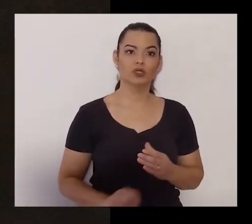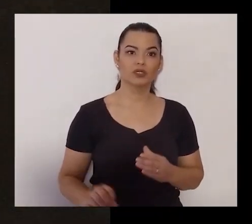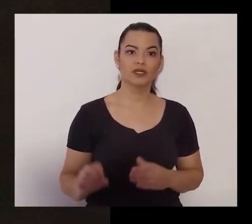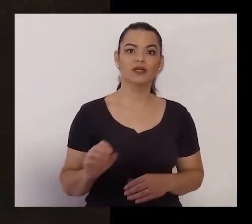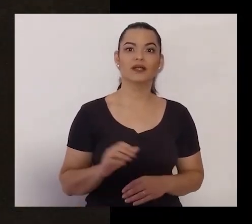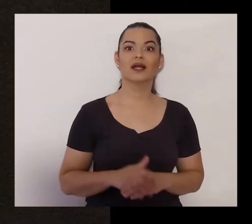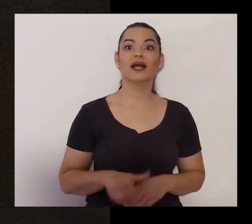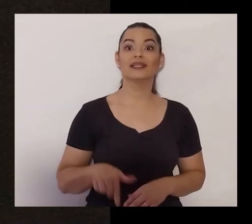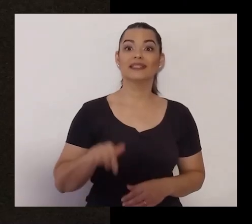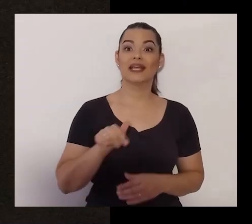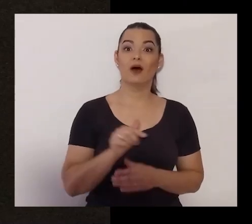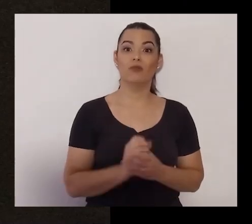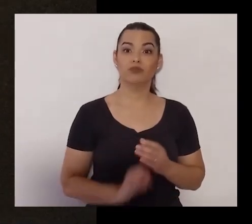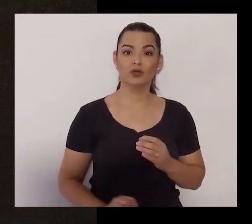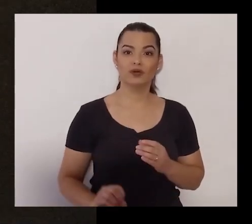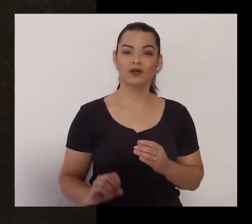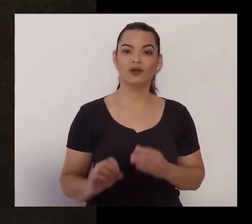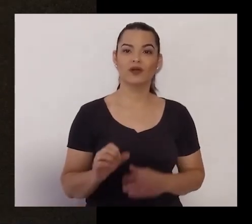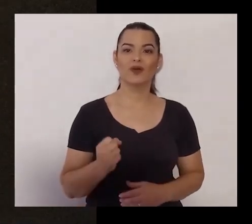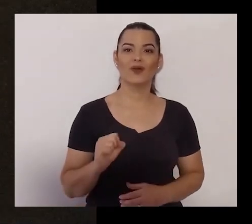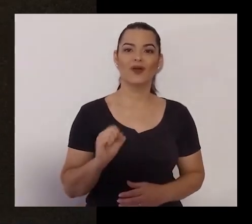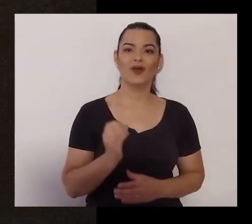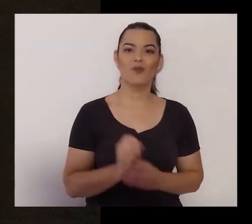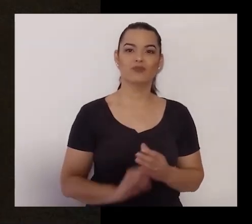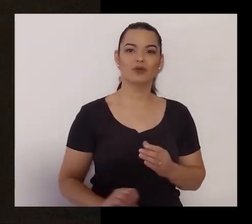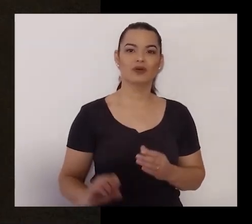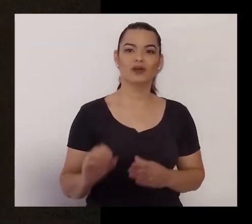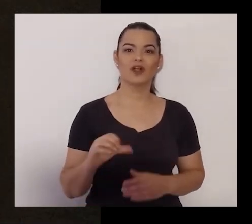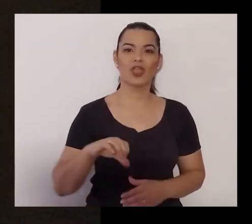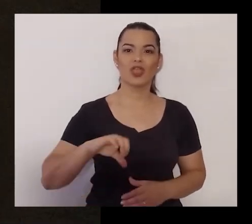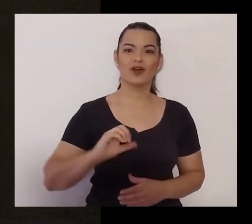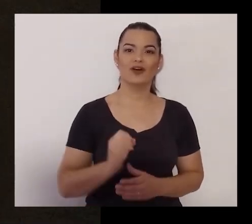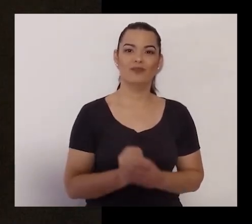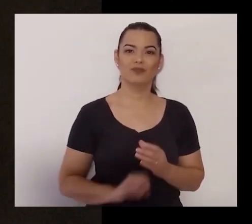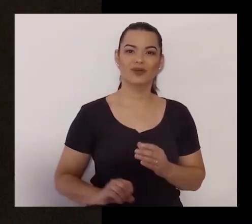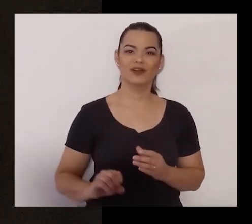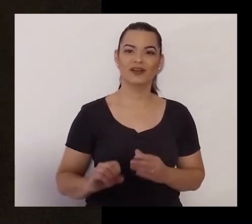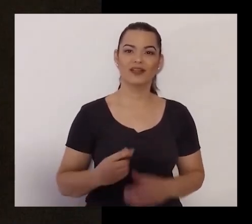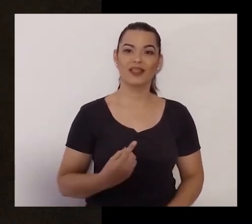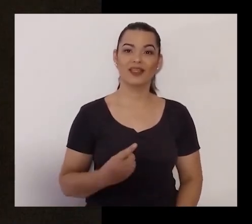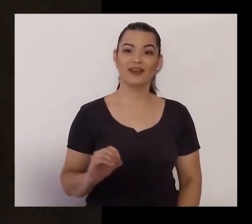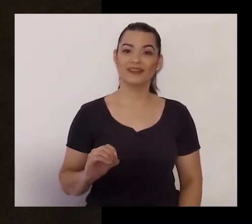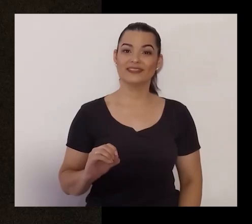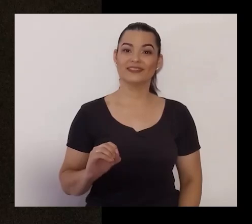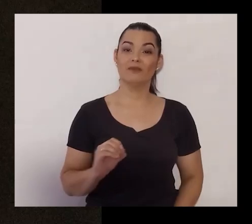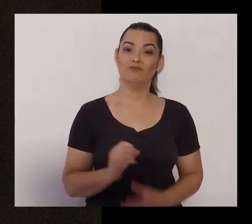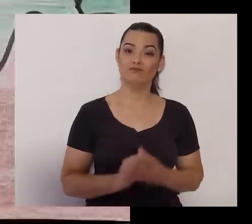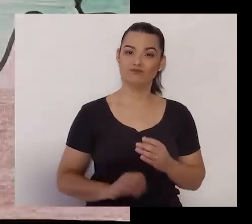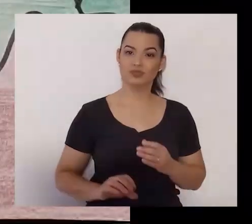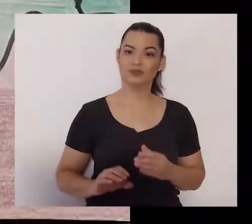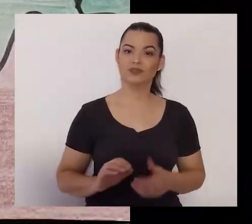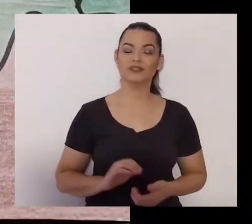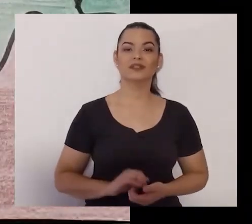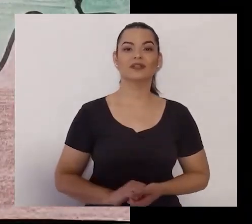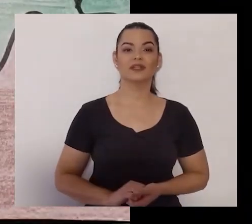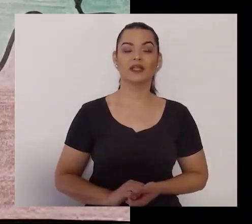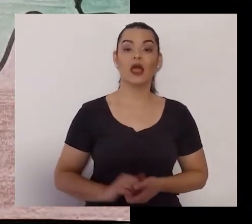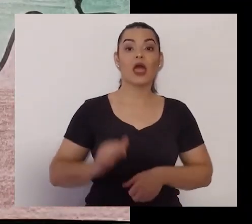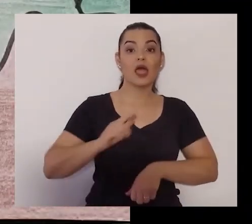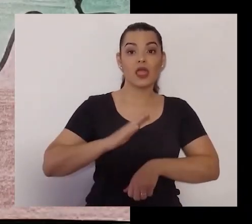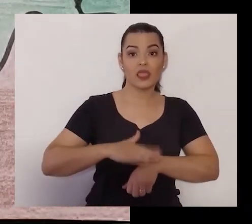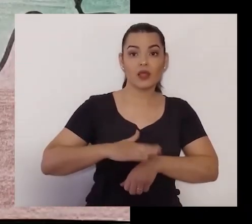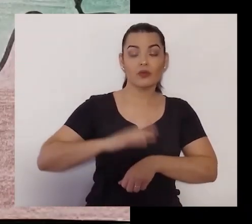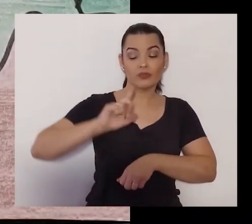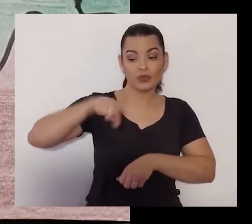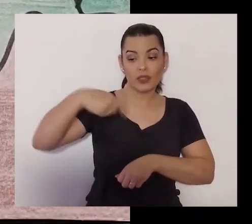6, 7, 8, 9, 10. Depois de algum